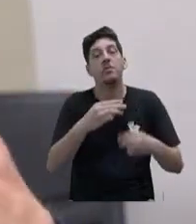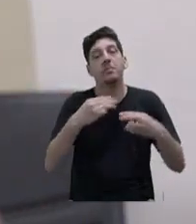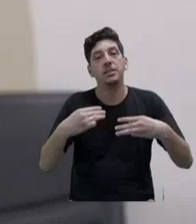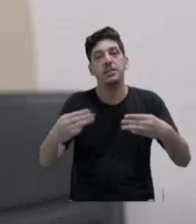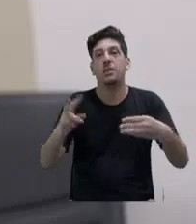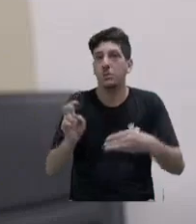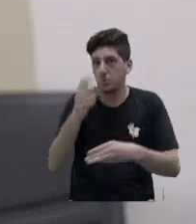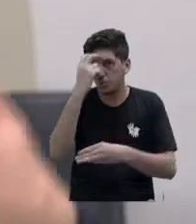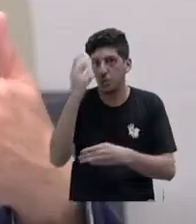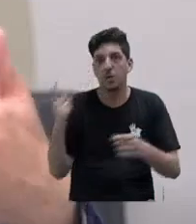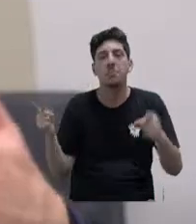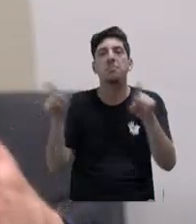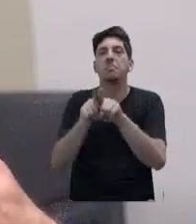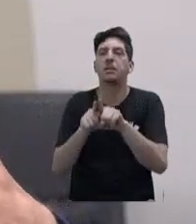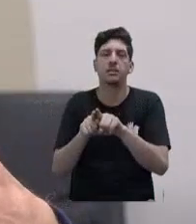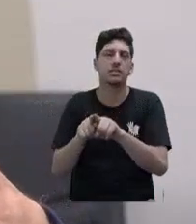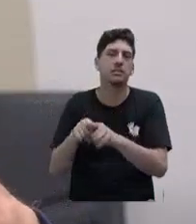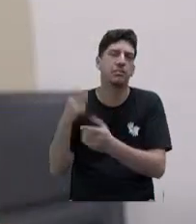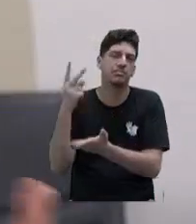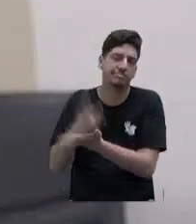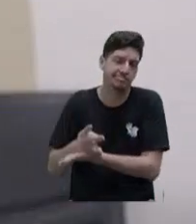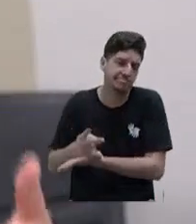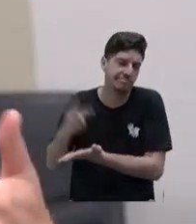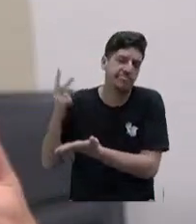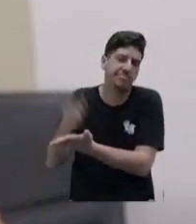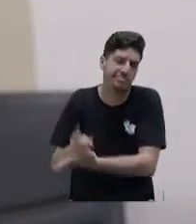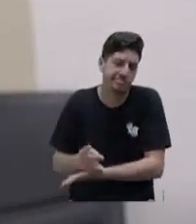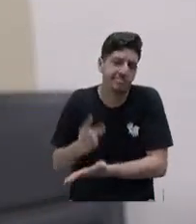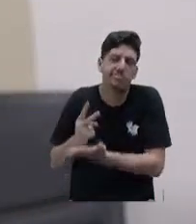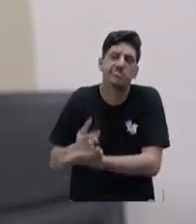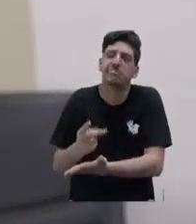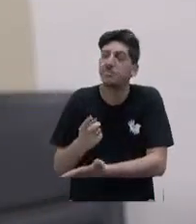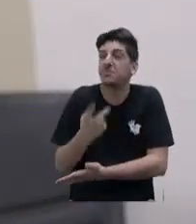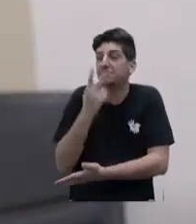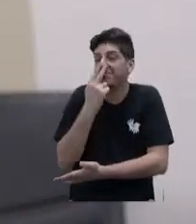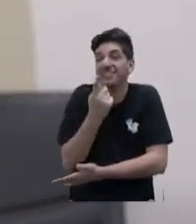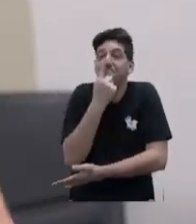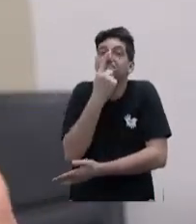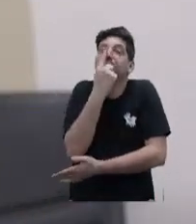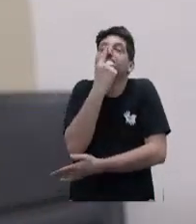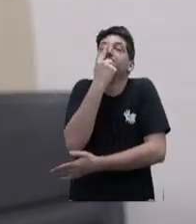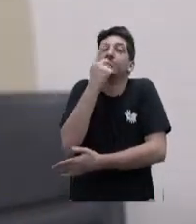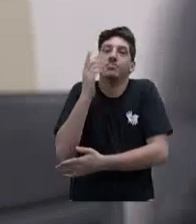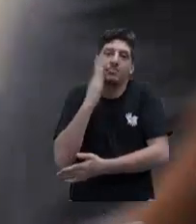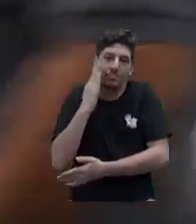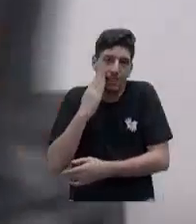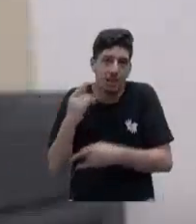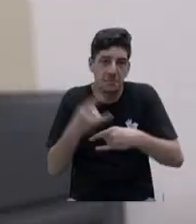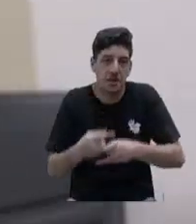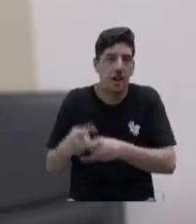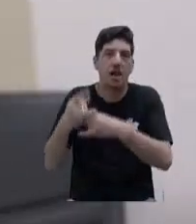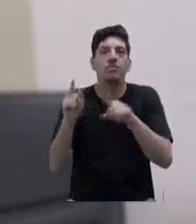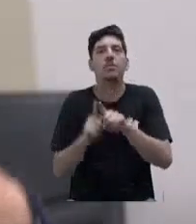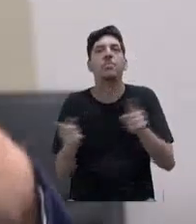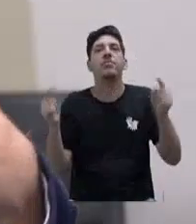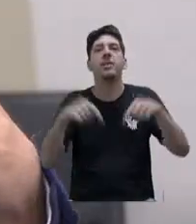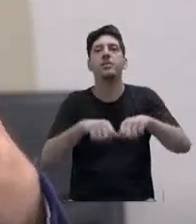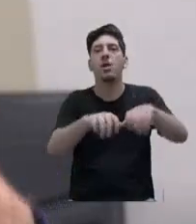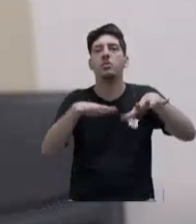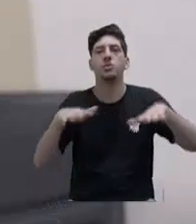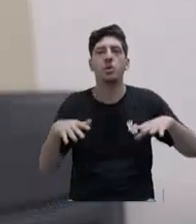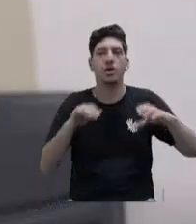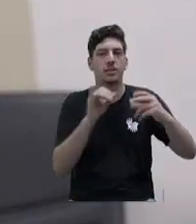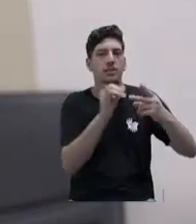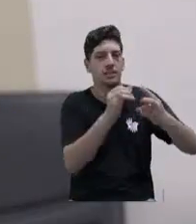a gente tem uma parceria muito próxima nesse momento, tem feito lives, esteve aqui no auditório da CEMIG, nós